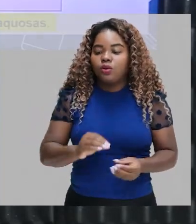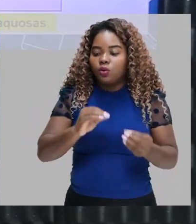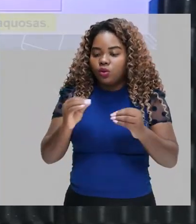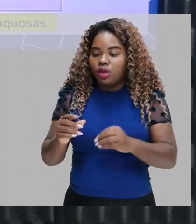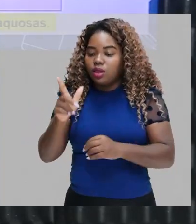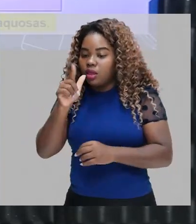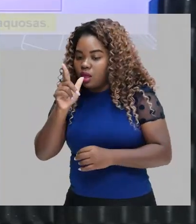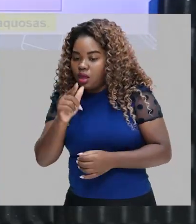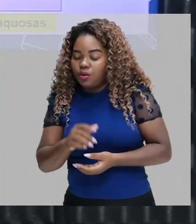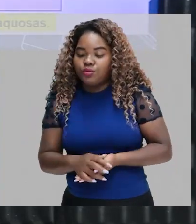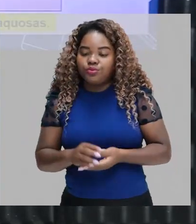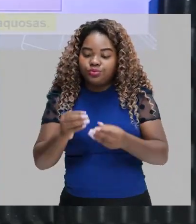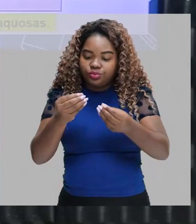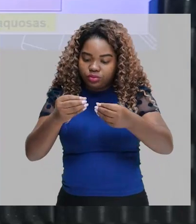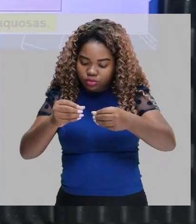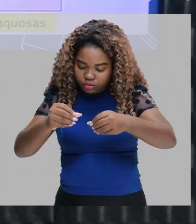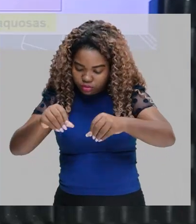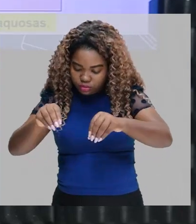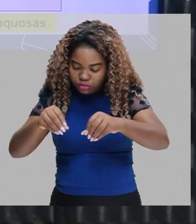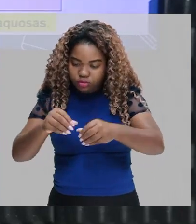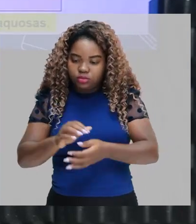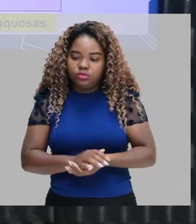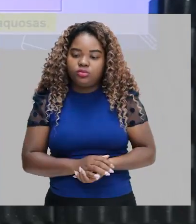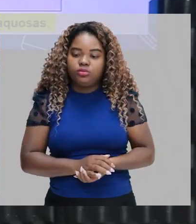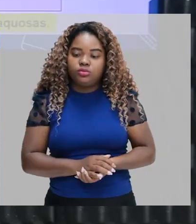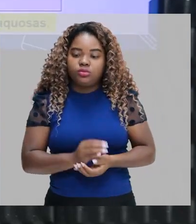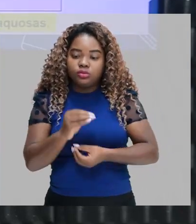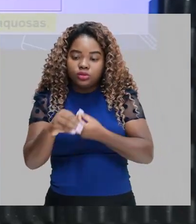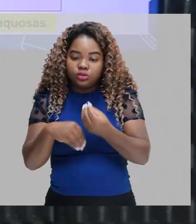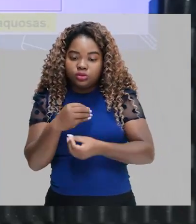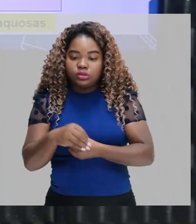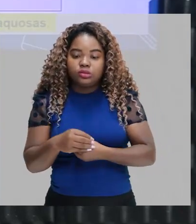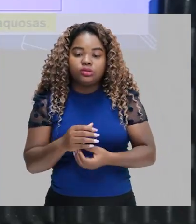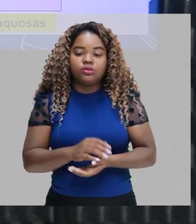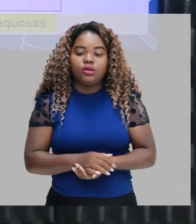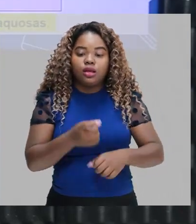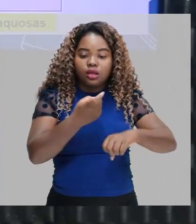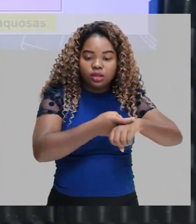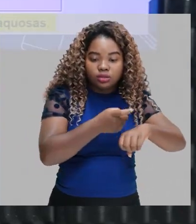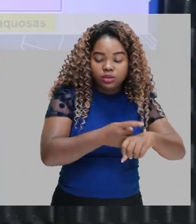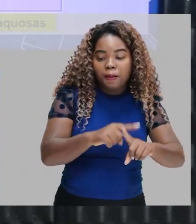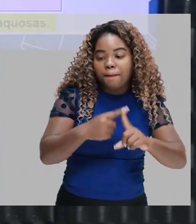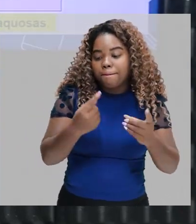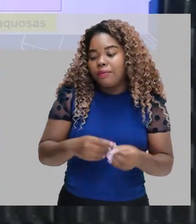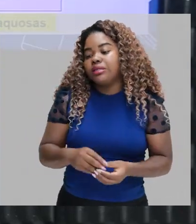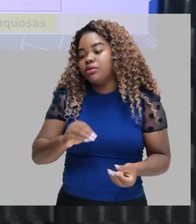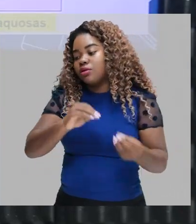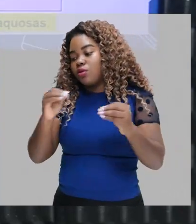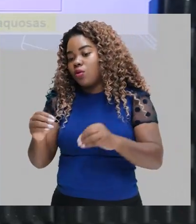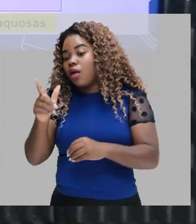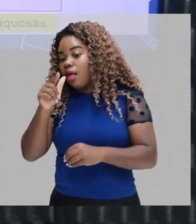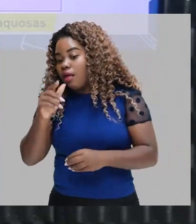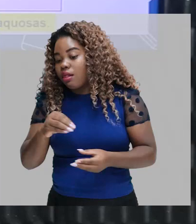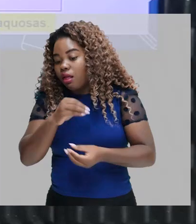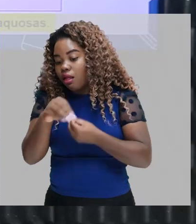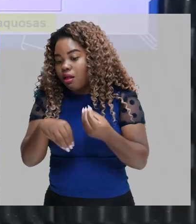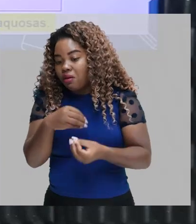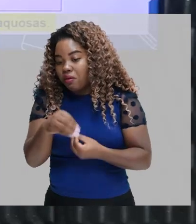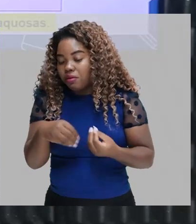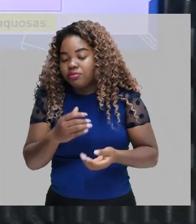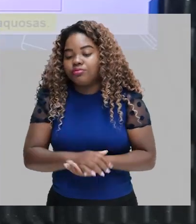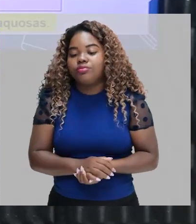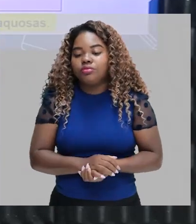na água. Então, um dos componentes, ele é sólido, só que ele vai estar ali dissolvido, certo, na água. Então,